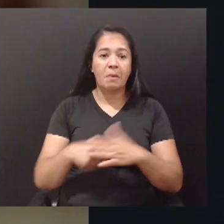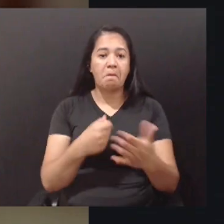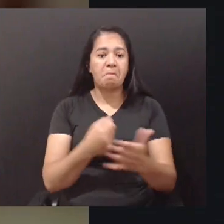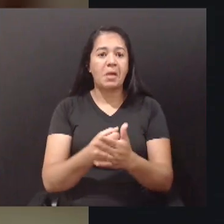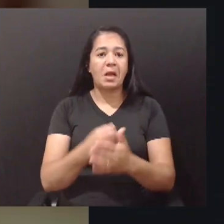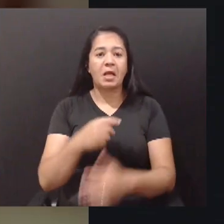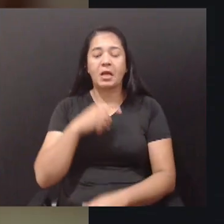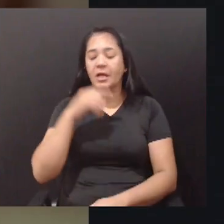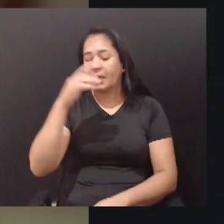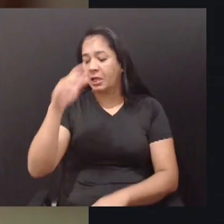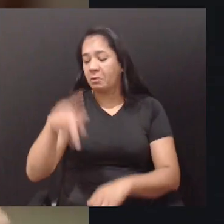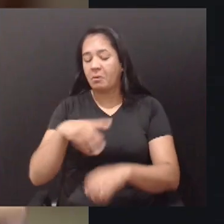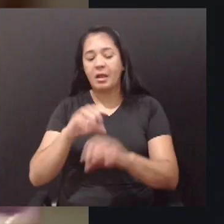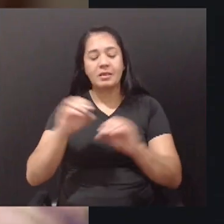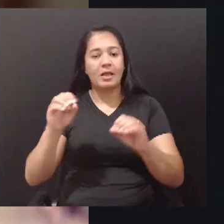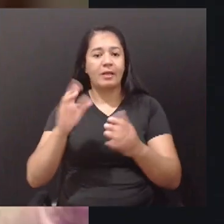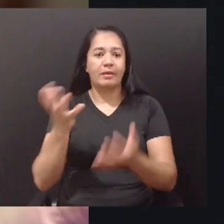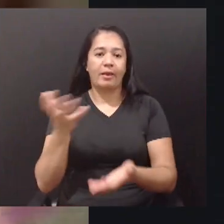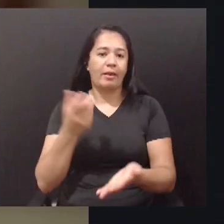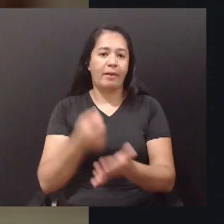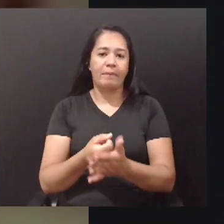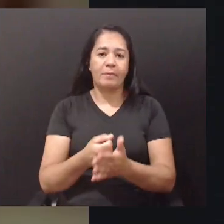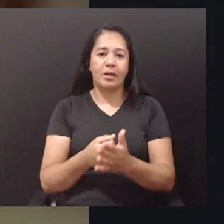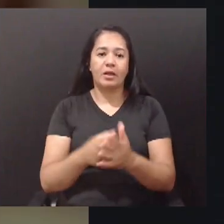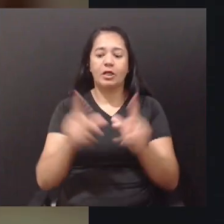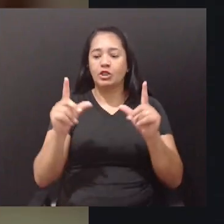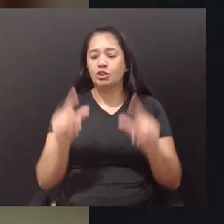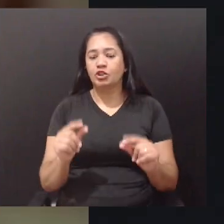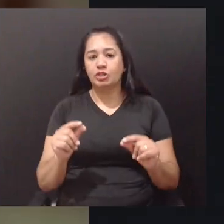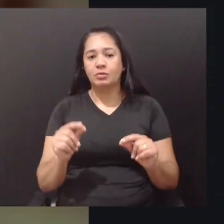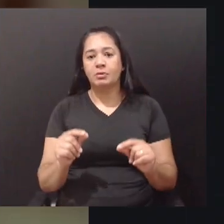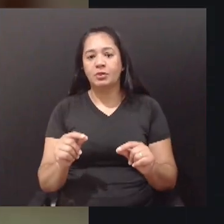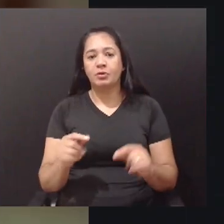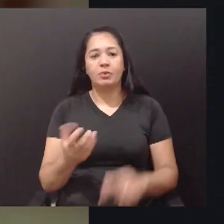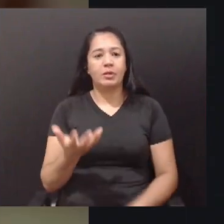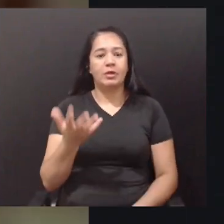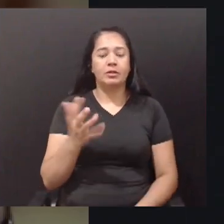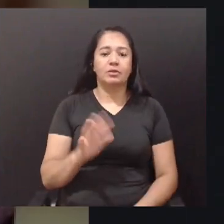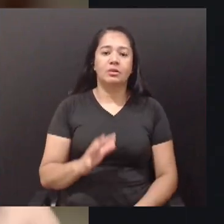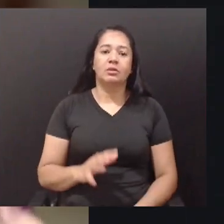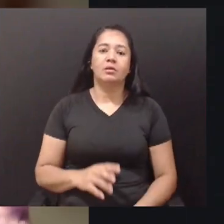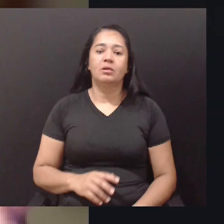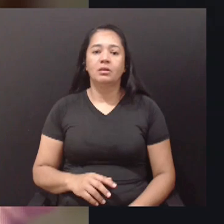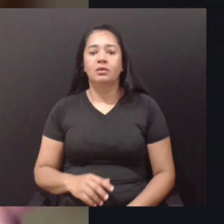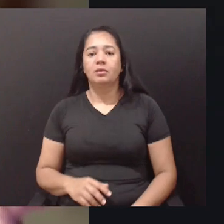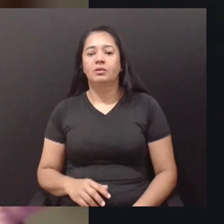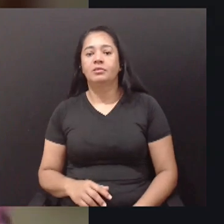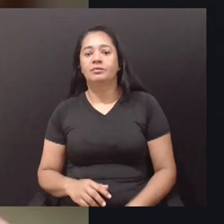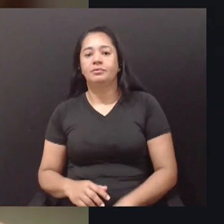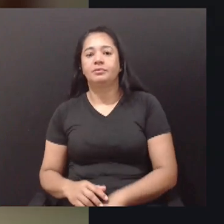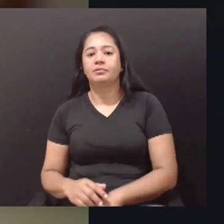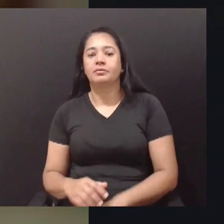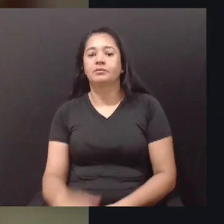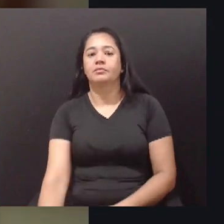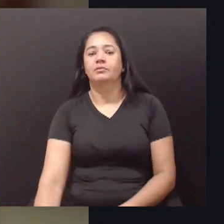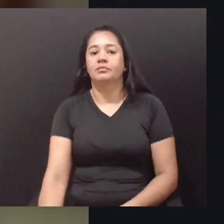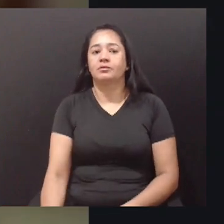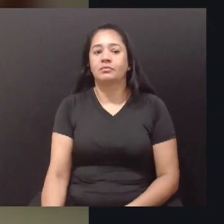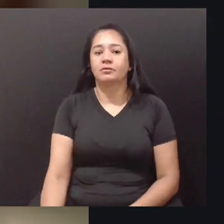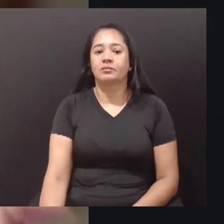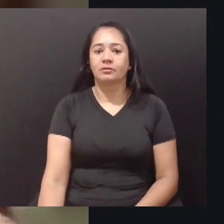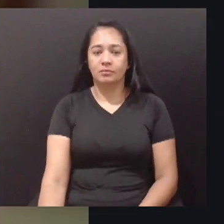ninguém quer reduzir mais emissões do que outros, quem já poluiu no passado, que é culpado,